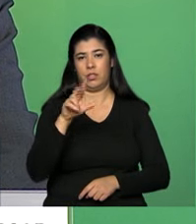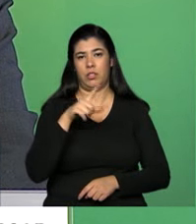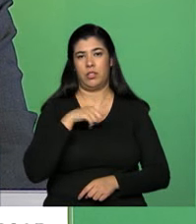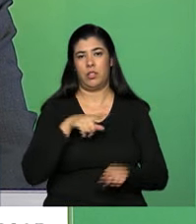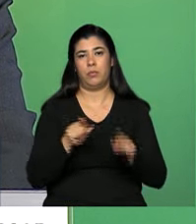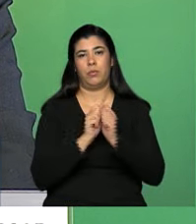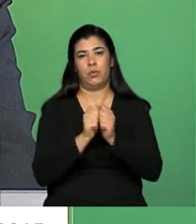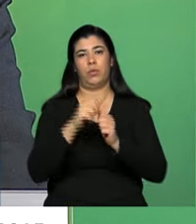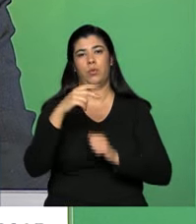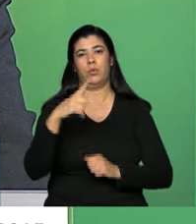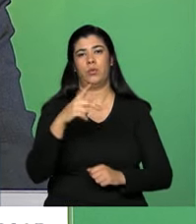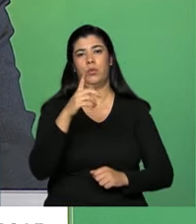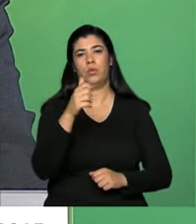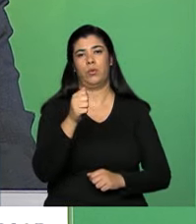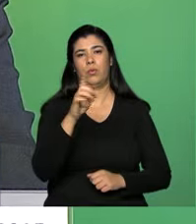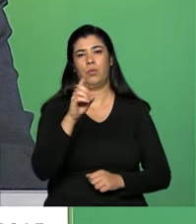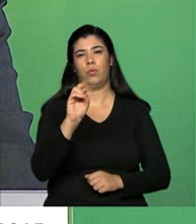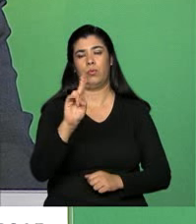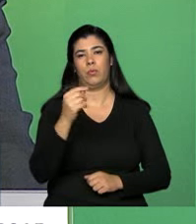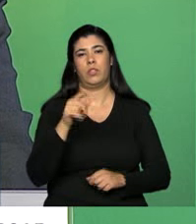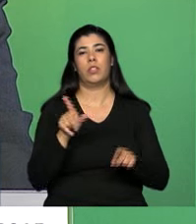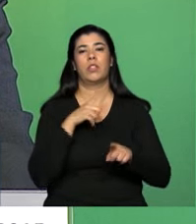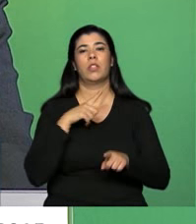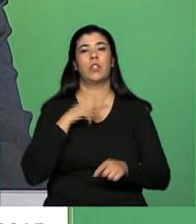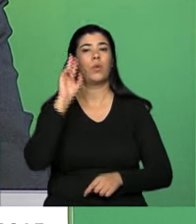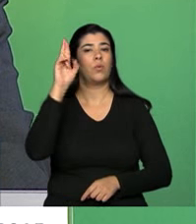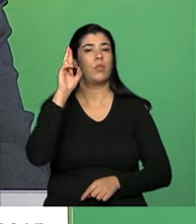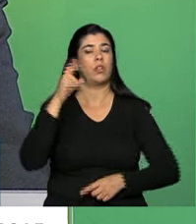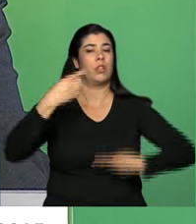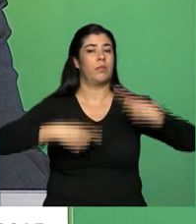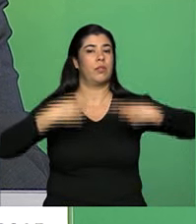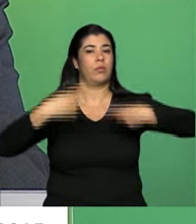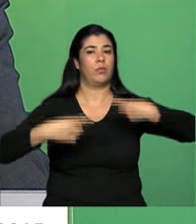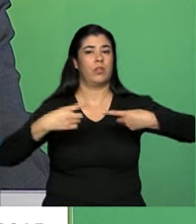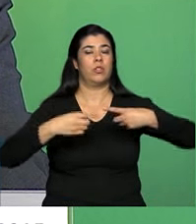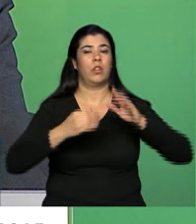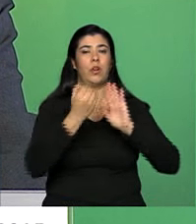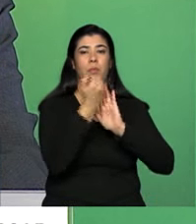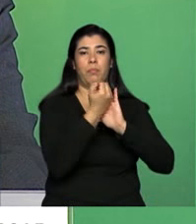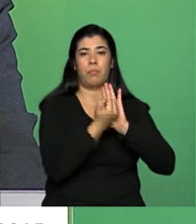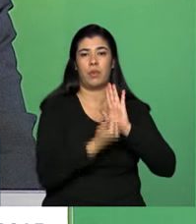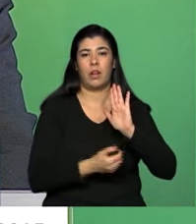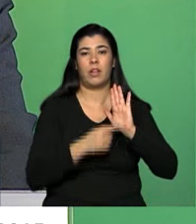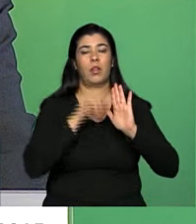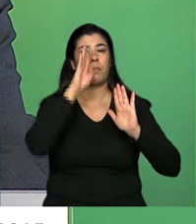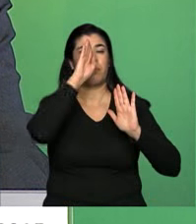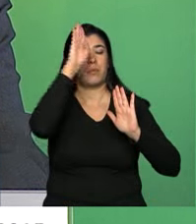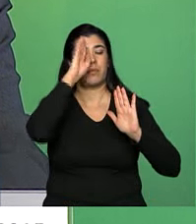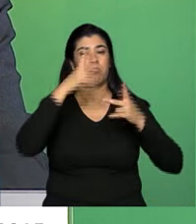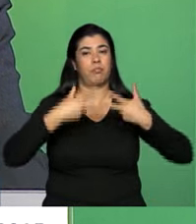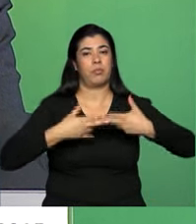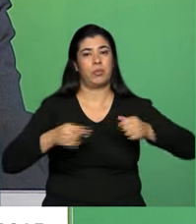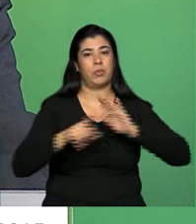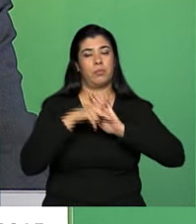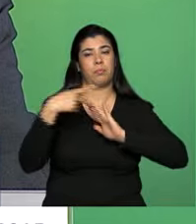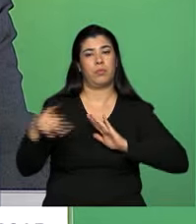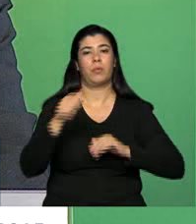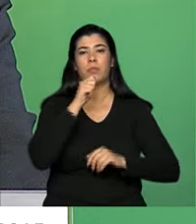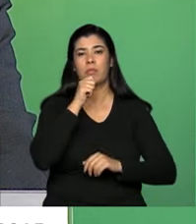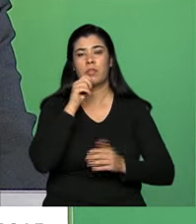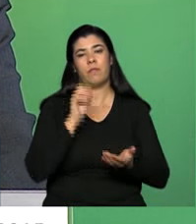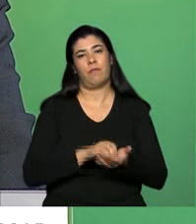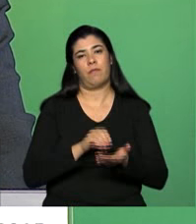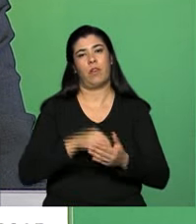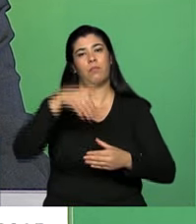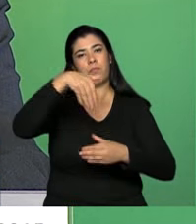eh com os líderes no no que diz respeito à discussão dessa pauta e encaminhamento das principais questões que ainda estão pendentes